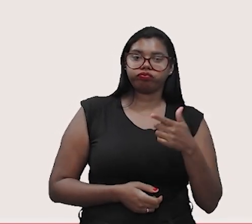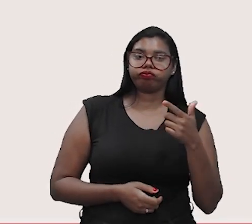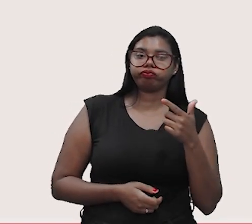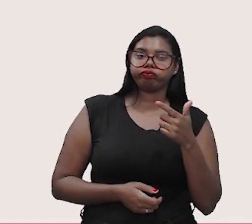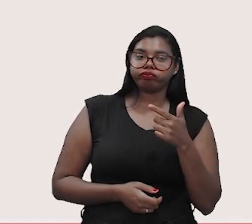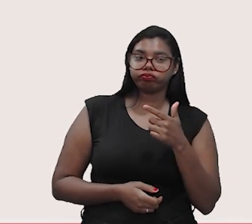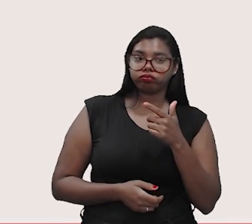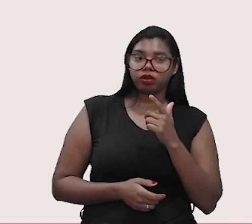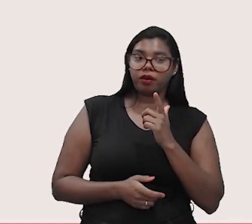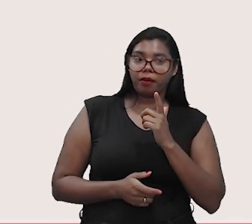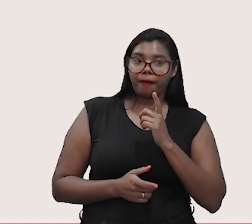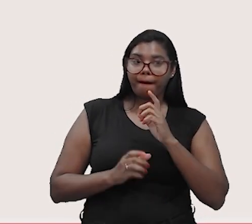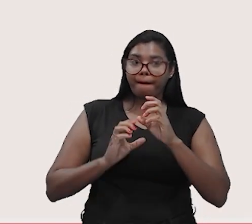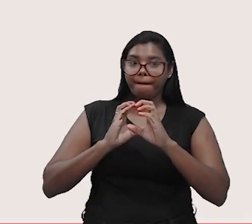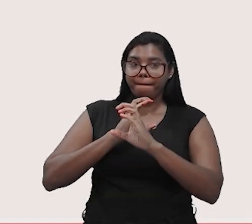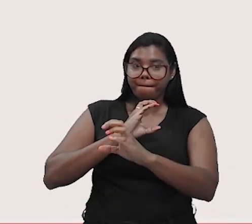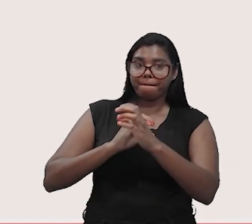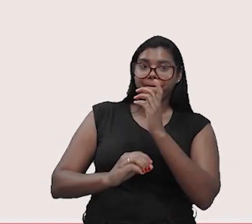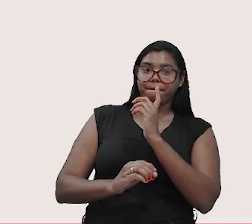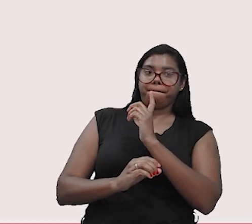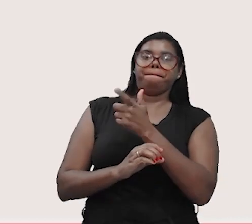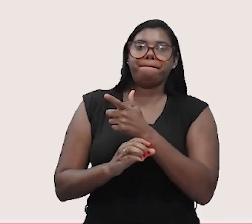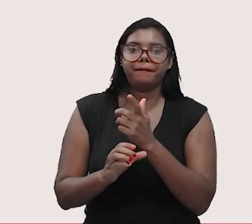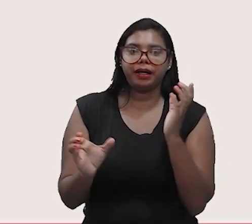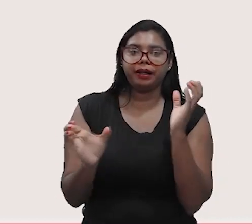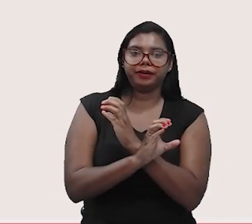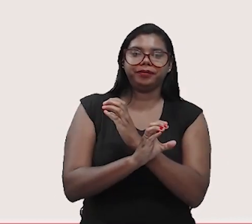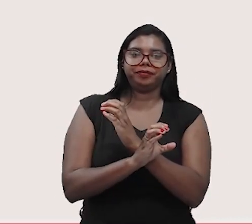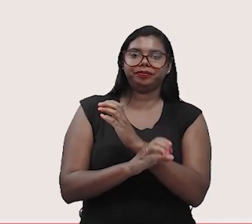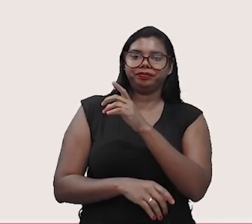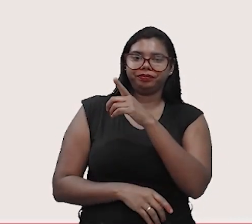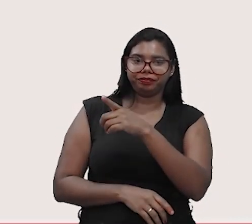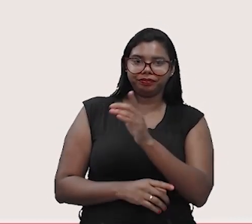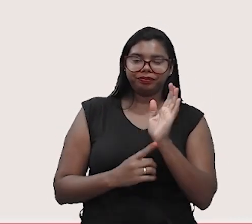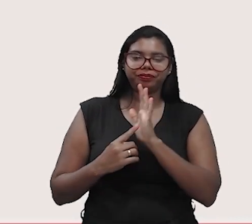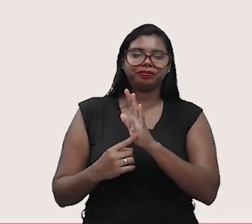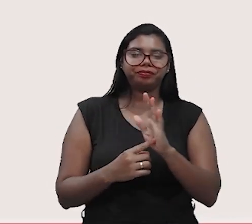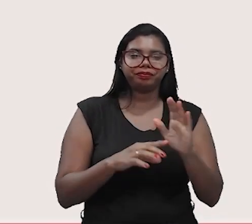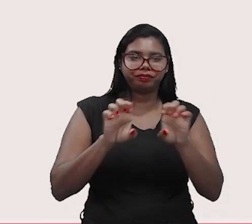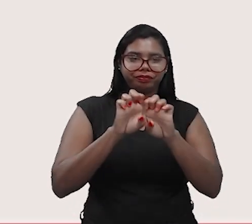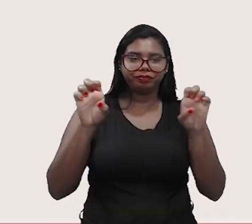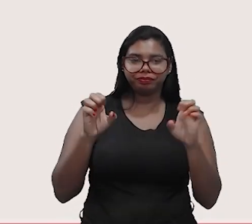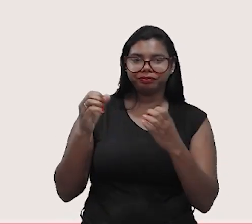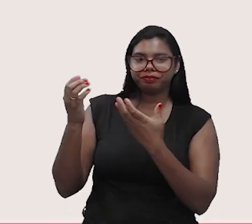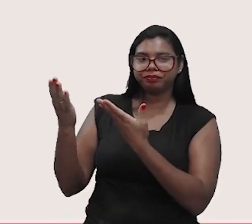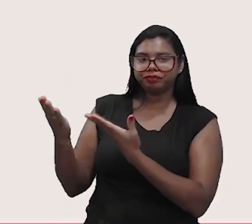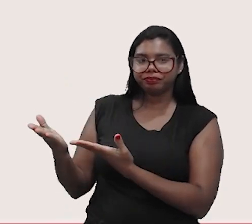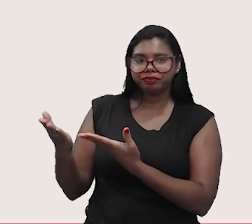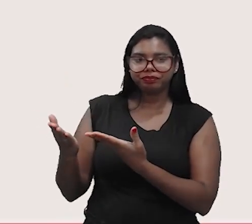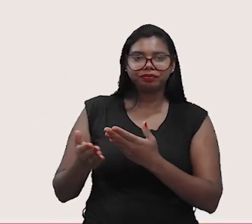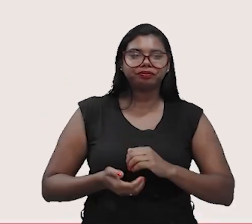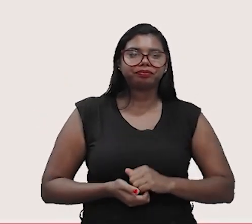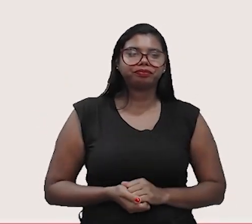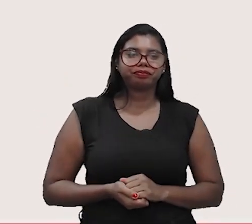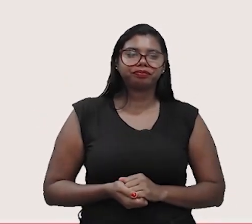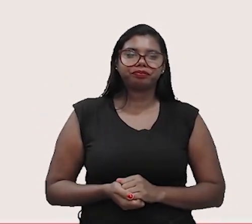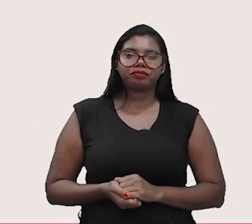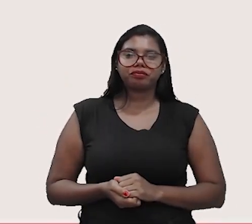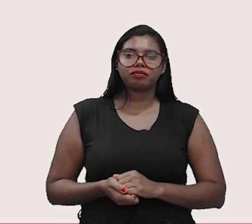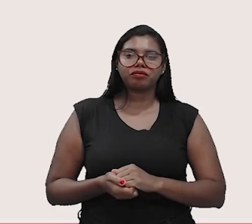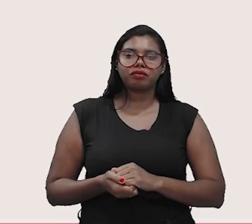canhão e sua trajetória descreve uma parábola cuja equação está aí. Y igual a menos 5x ao quadrado